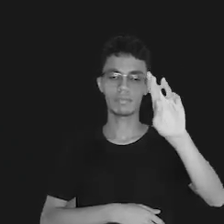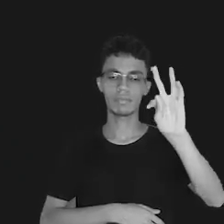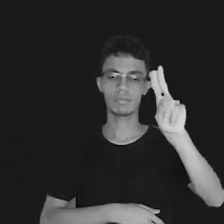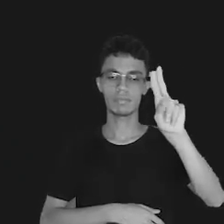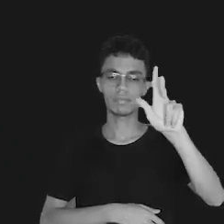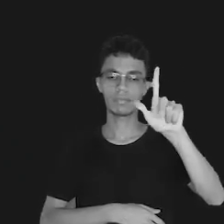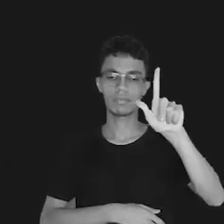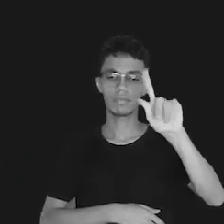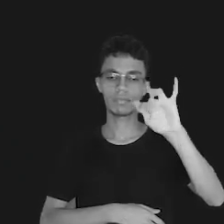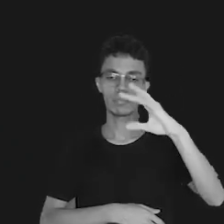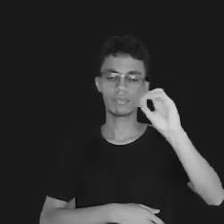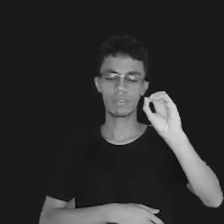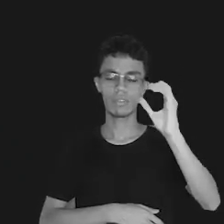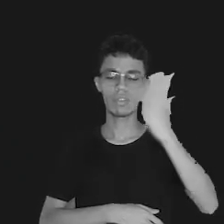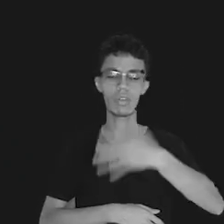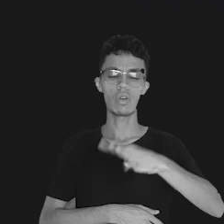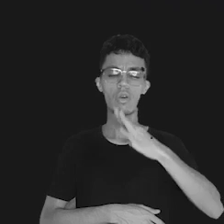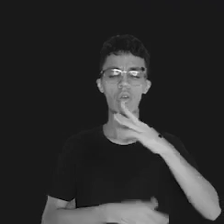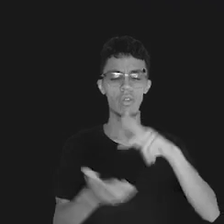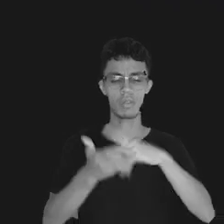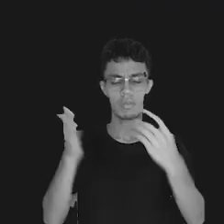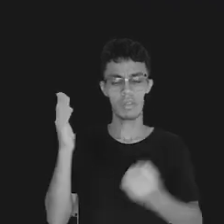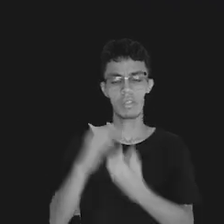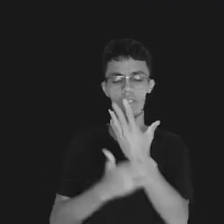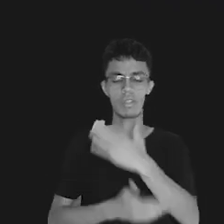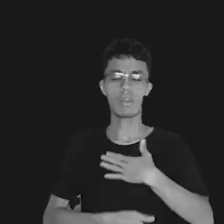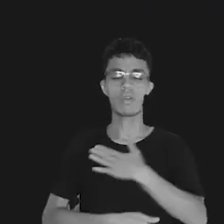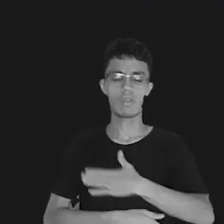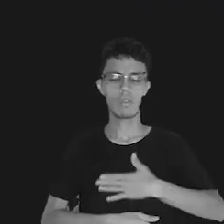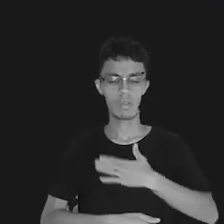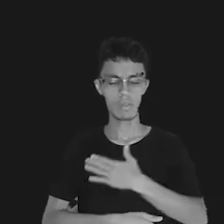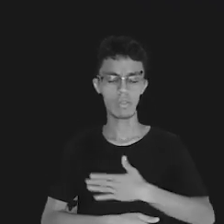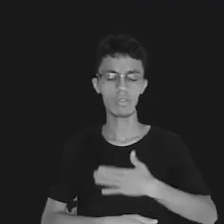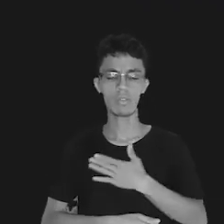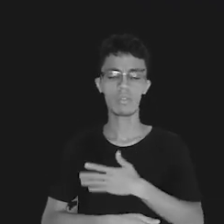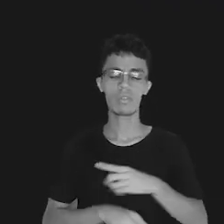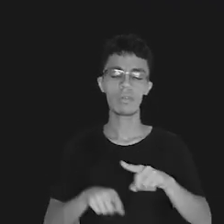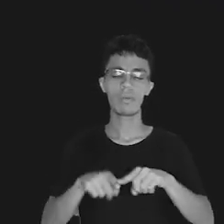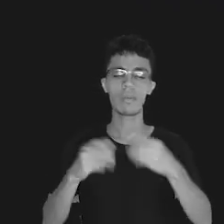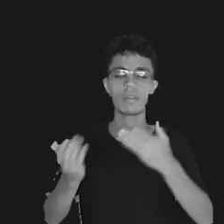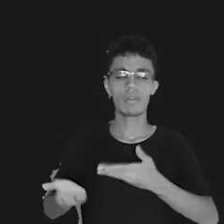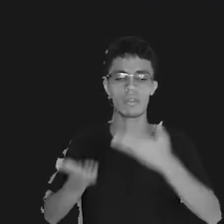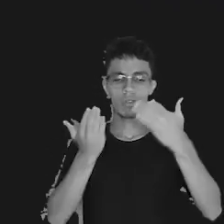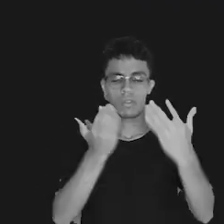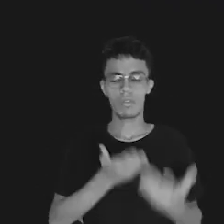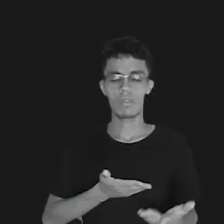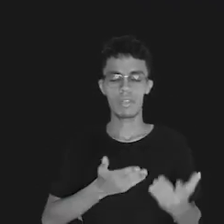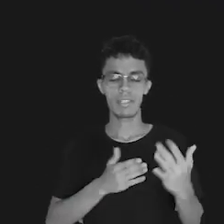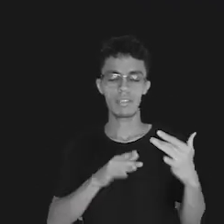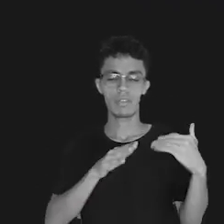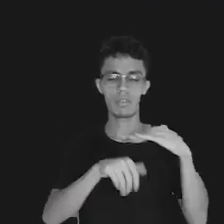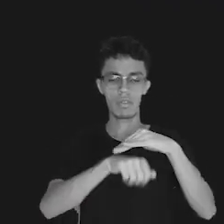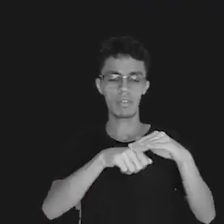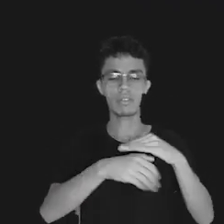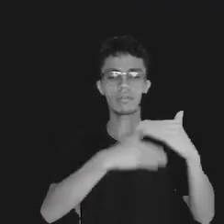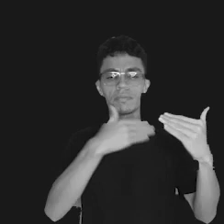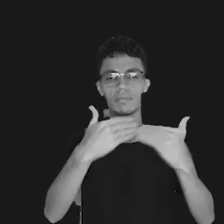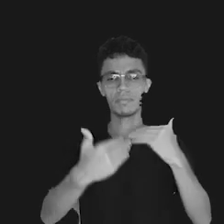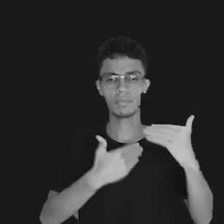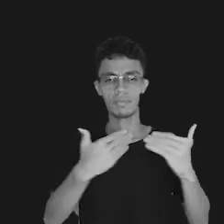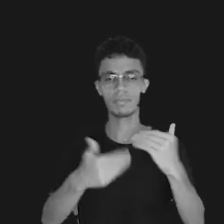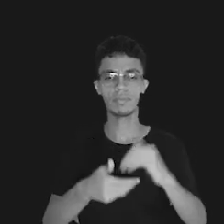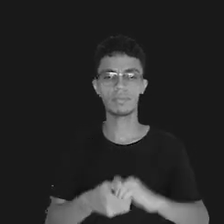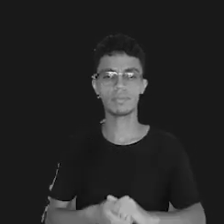a poesia, gosto muito da Hilda, né? E aí, quando o Joca me convidou, a gente se acertou isso